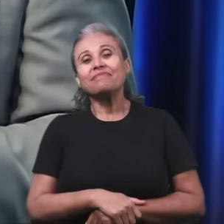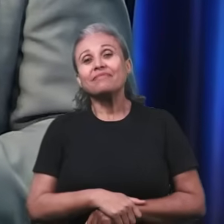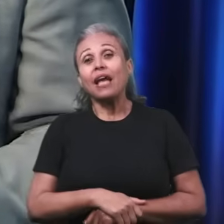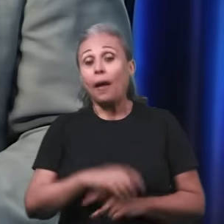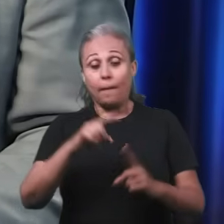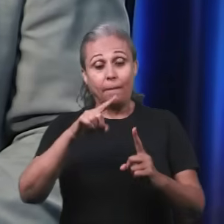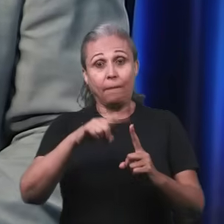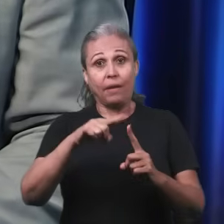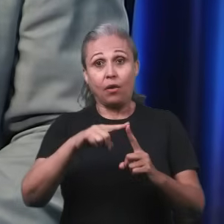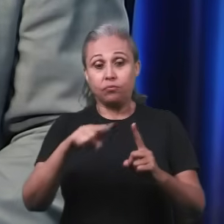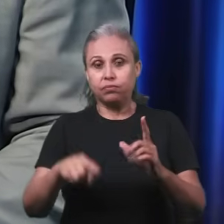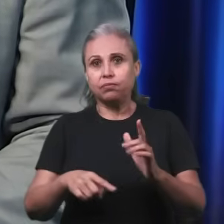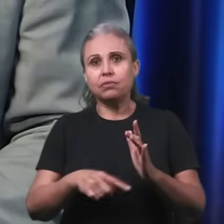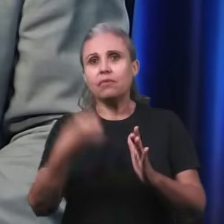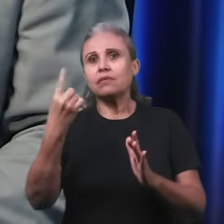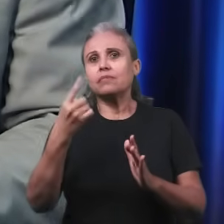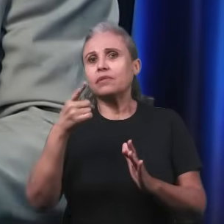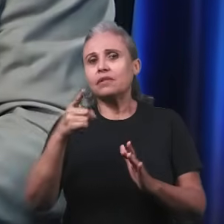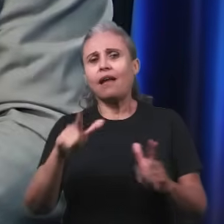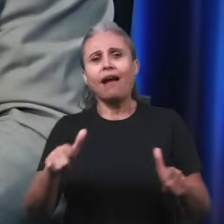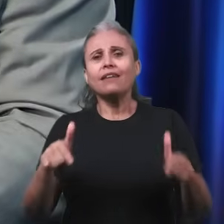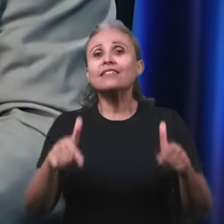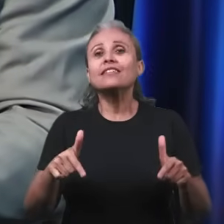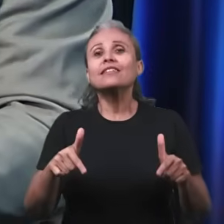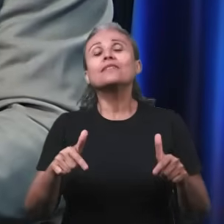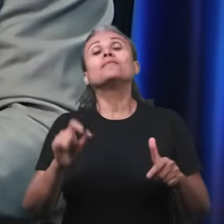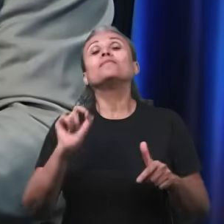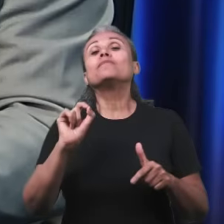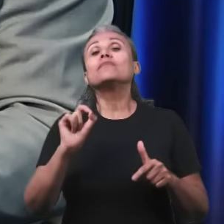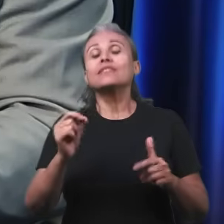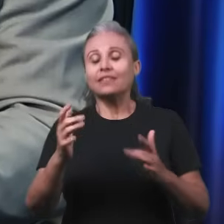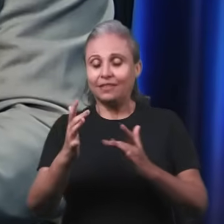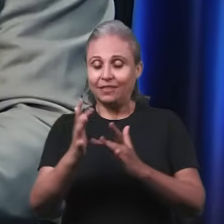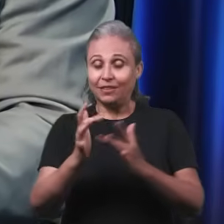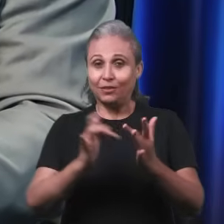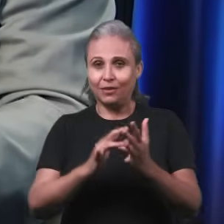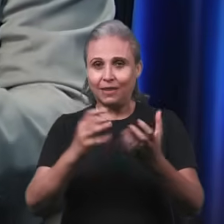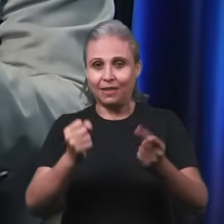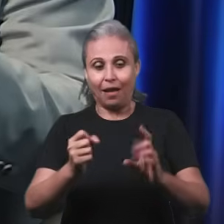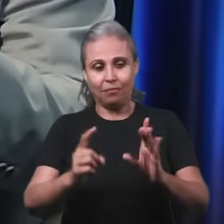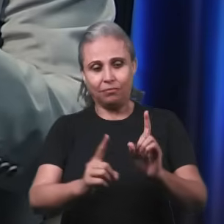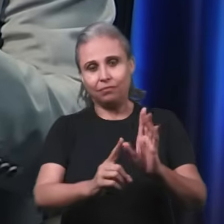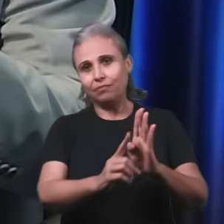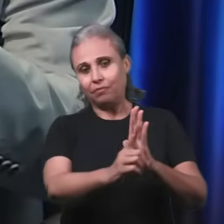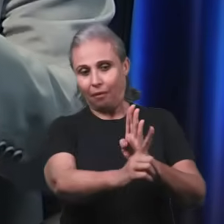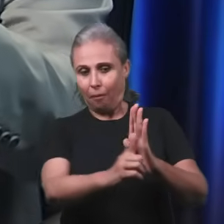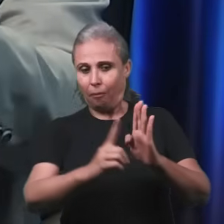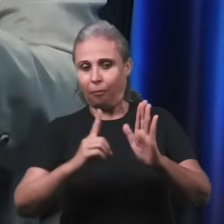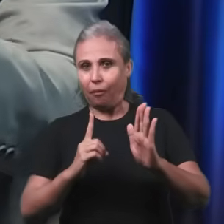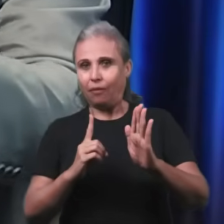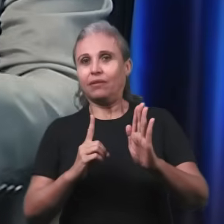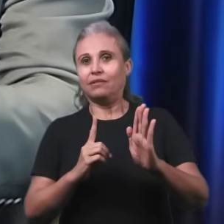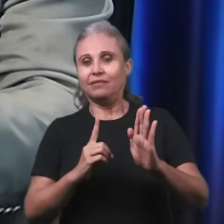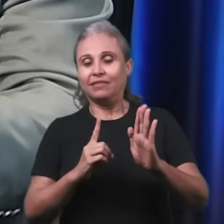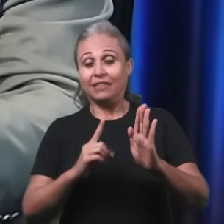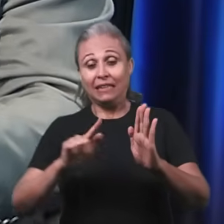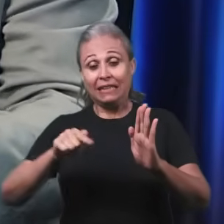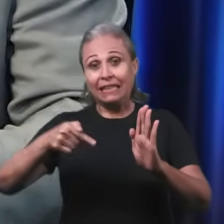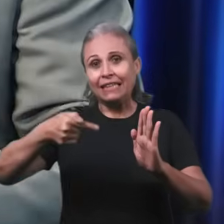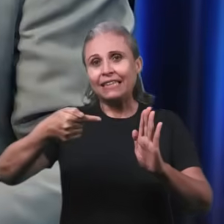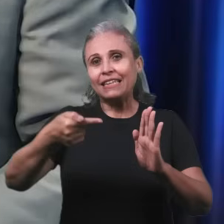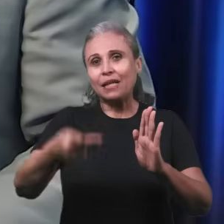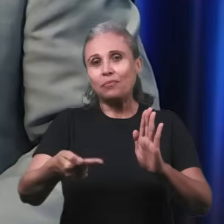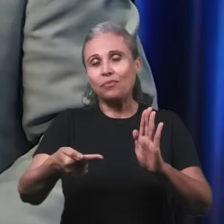primeira coisa que você precisa fazer é aceitar Jesus, entrar pela porta. E a partir daí, você vai